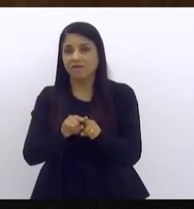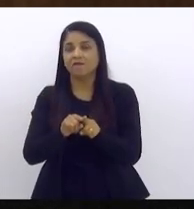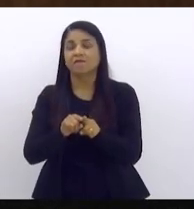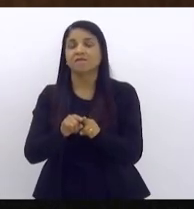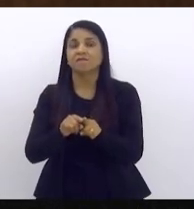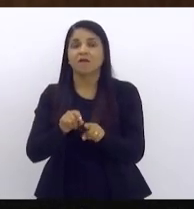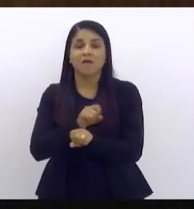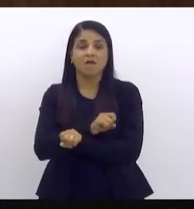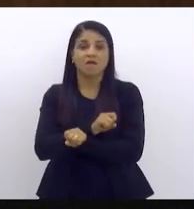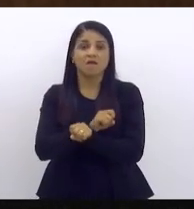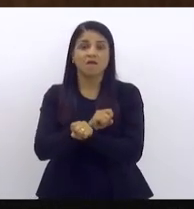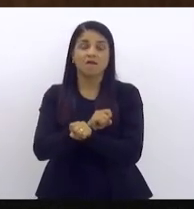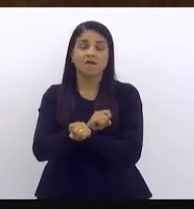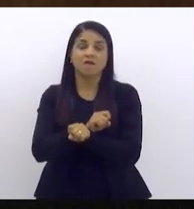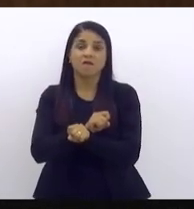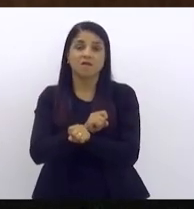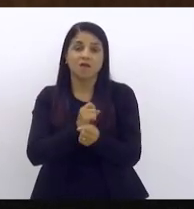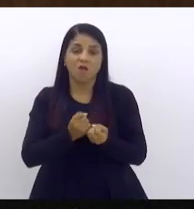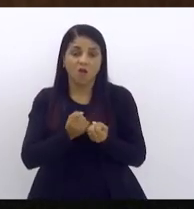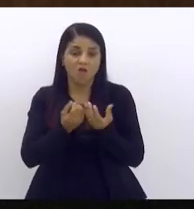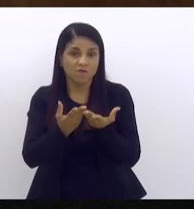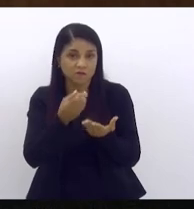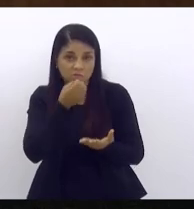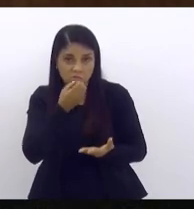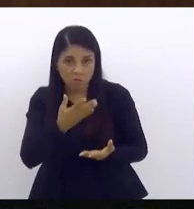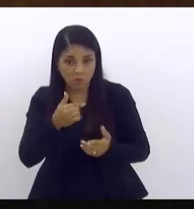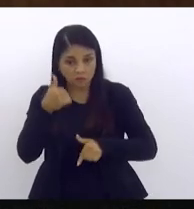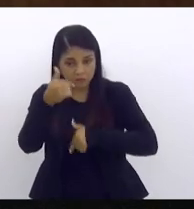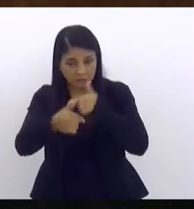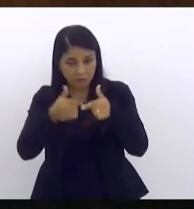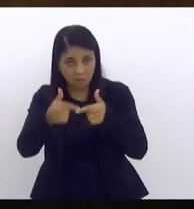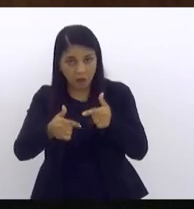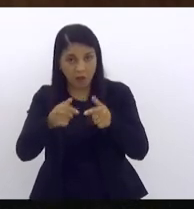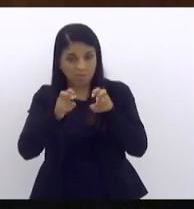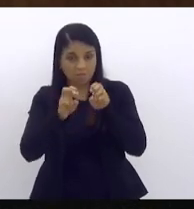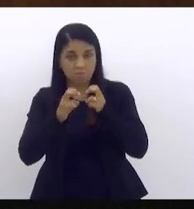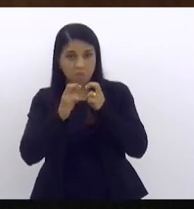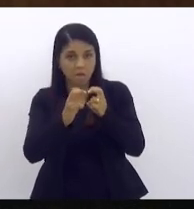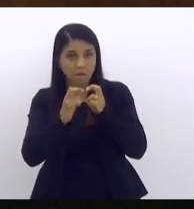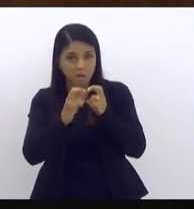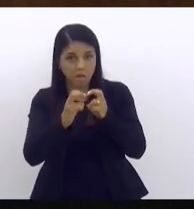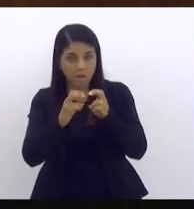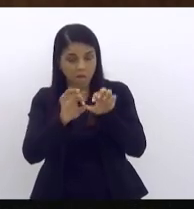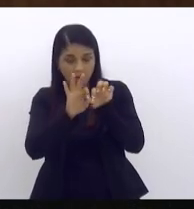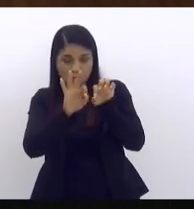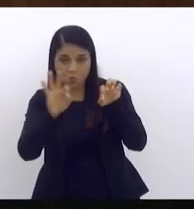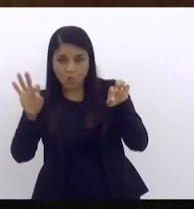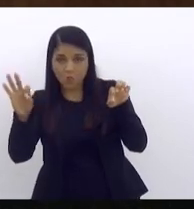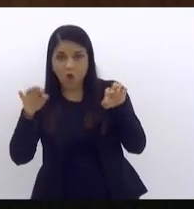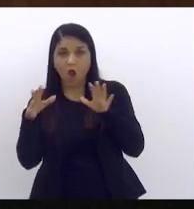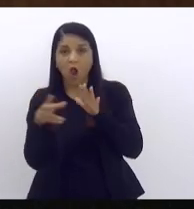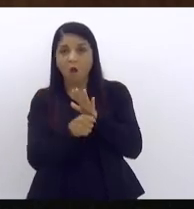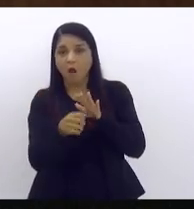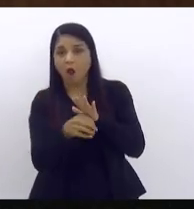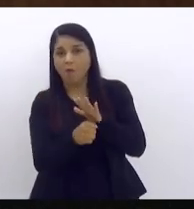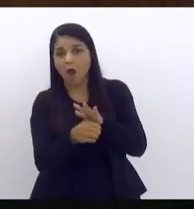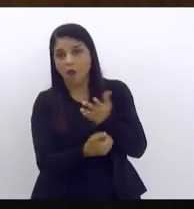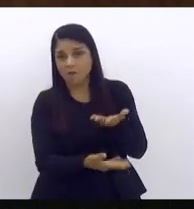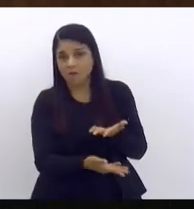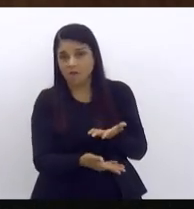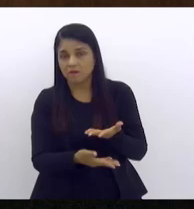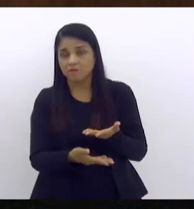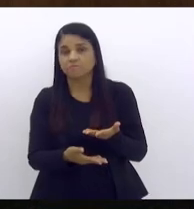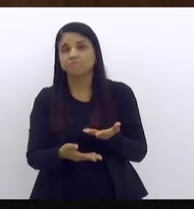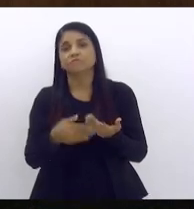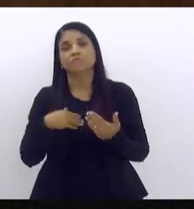a impossibilidade de oferecer um bom serviço passava por isso, e os fatos que eu já narrei. Então, muito obrigada, senhora